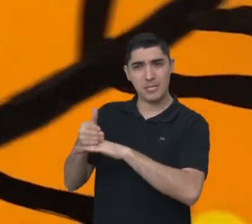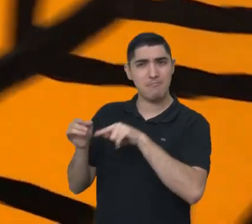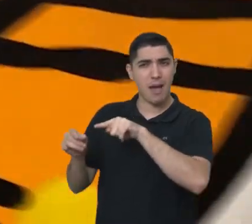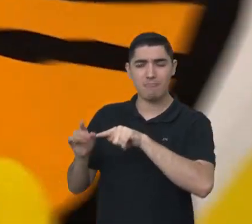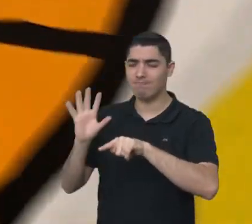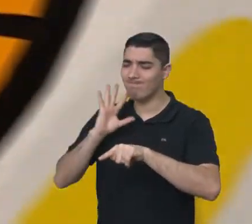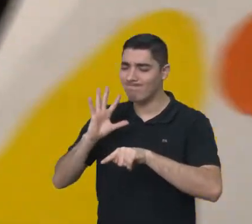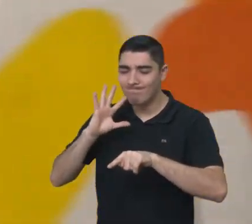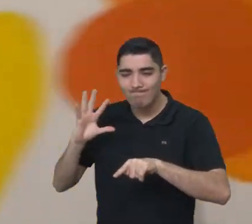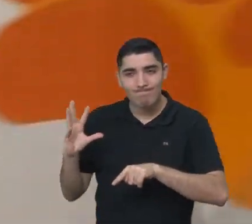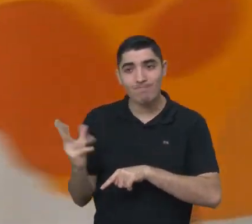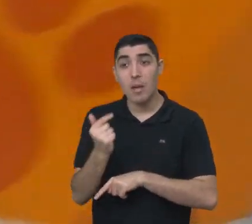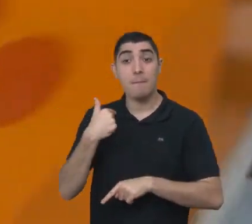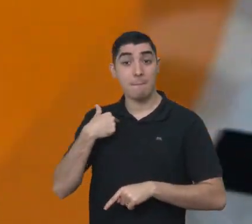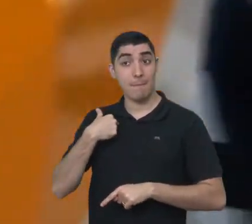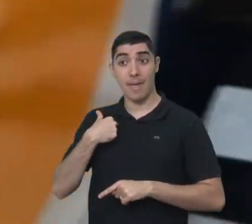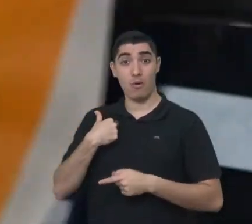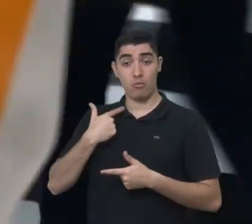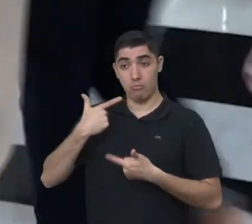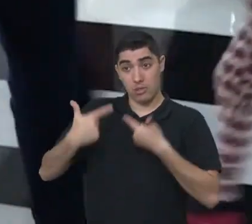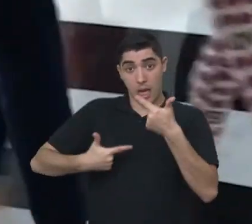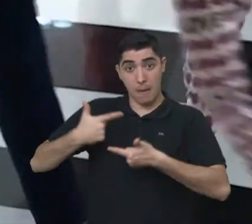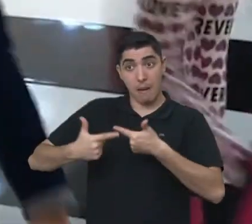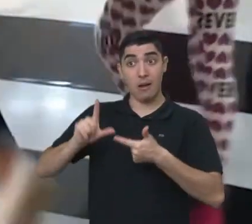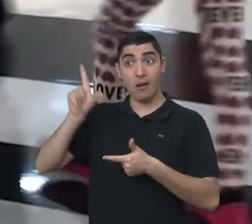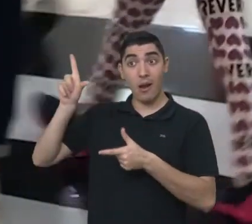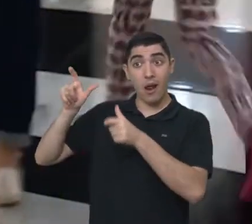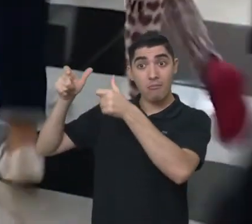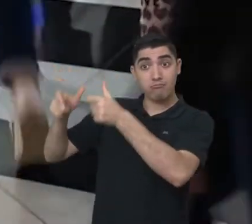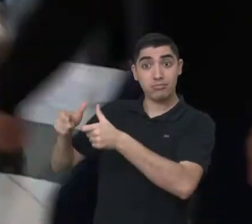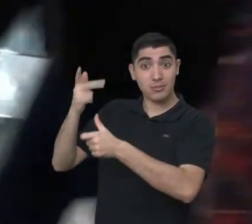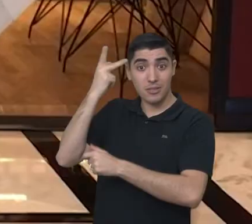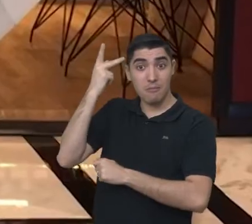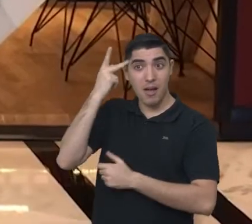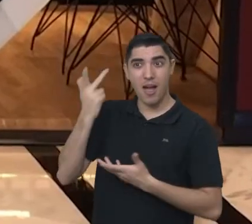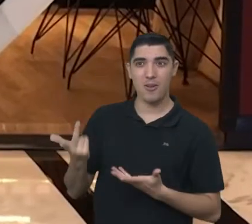por ter uma obra minha em São Paulo.